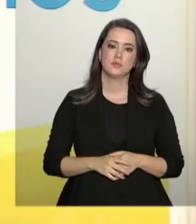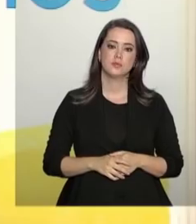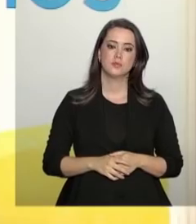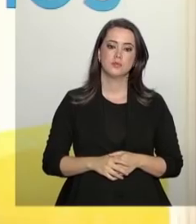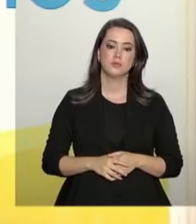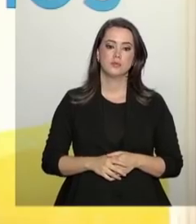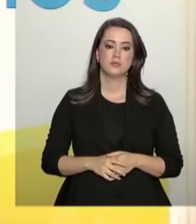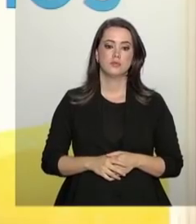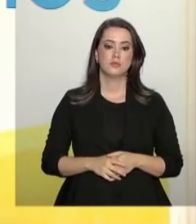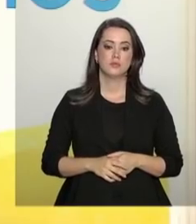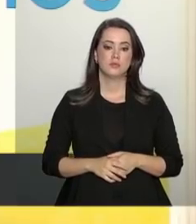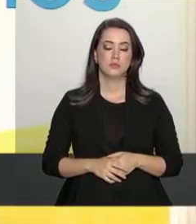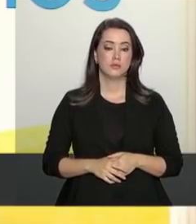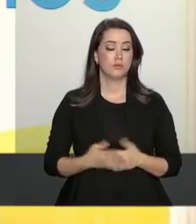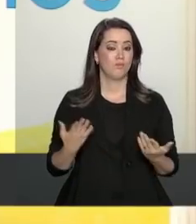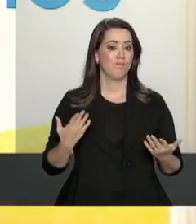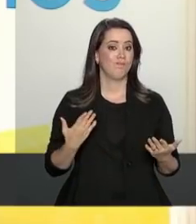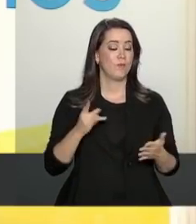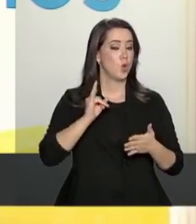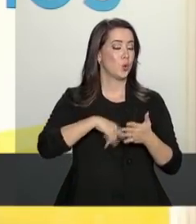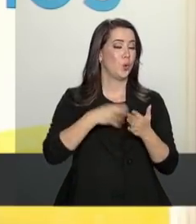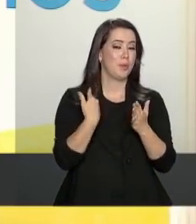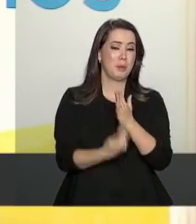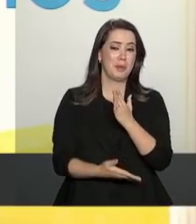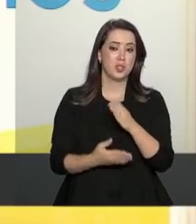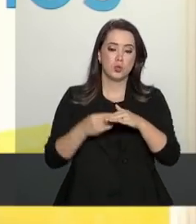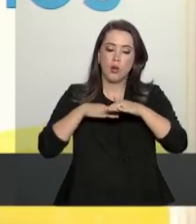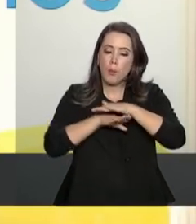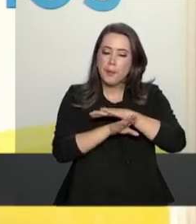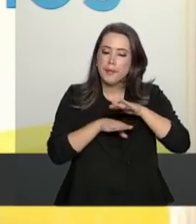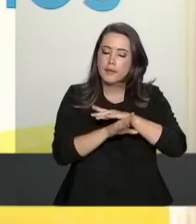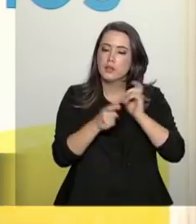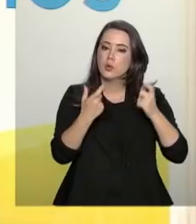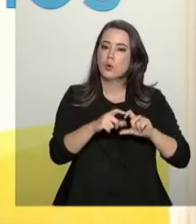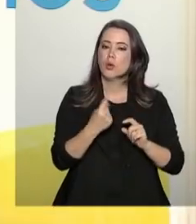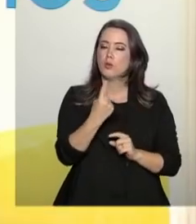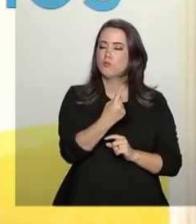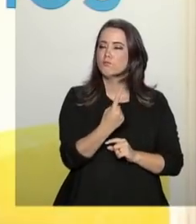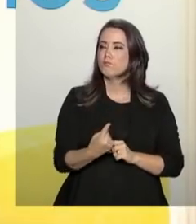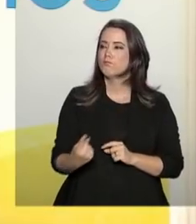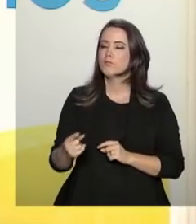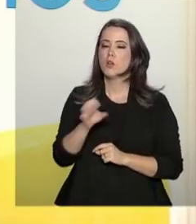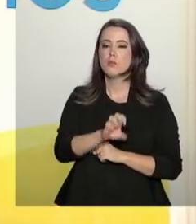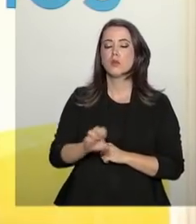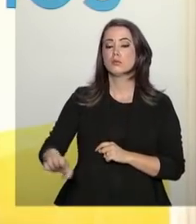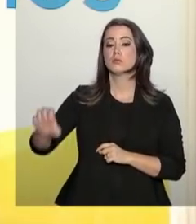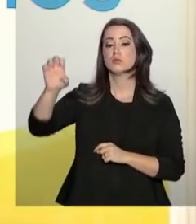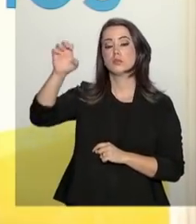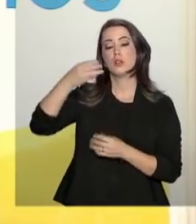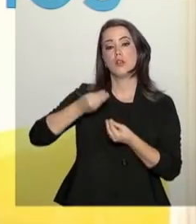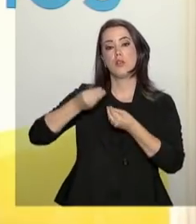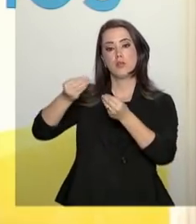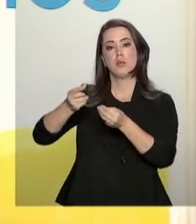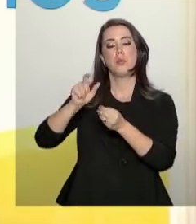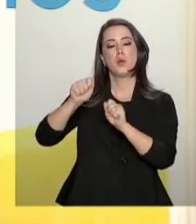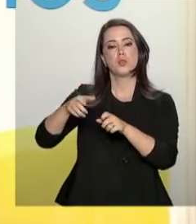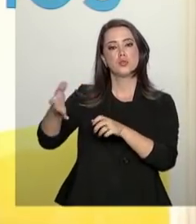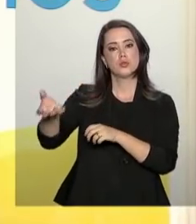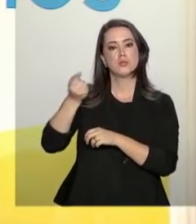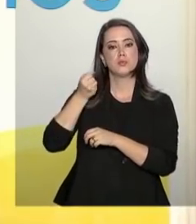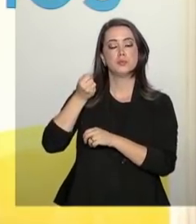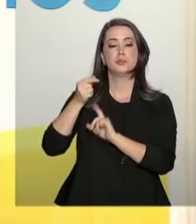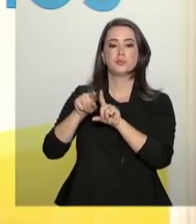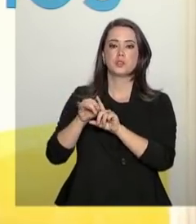gente os documentos perdidos são guardados na agência central de cada estado e ficam disponíveis para a retirada quem